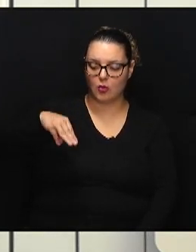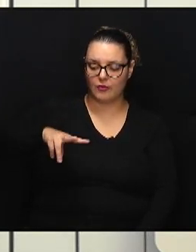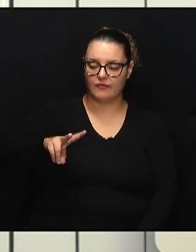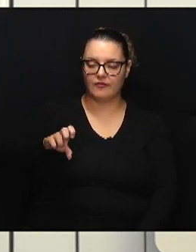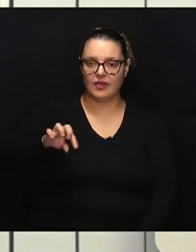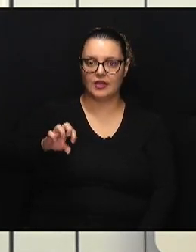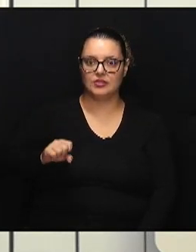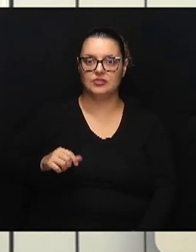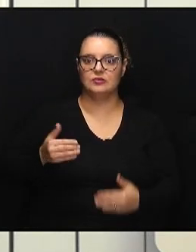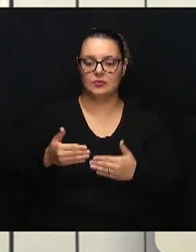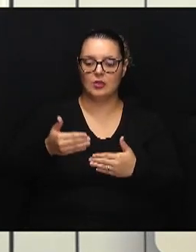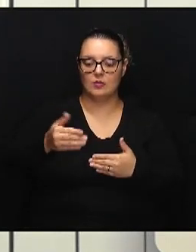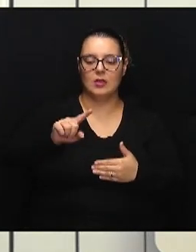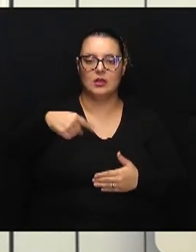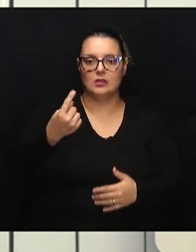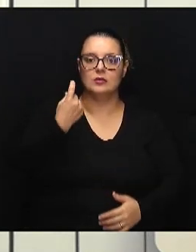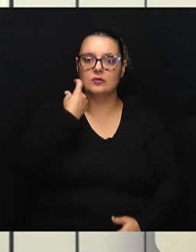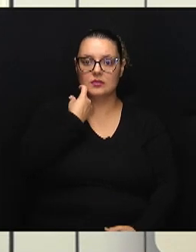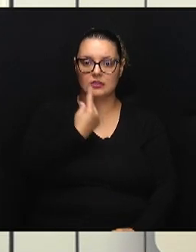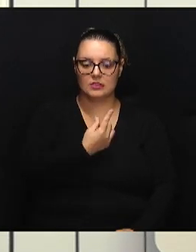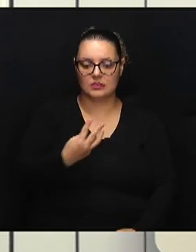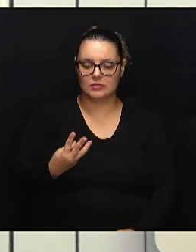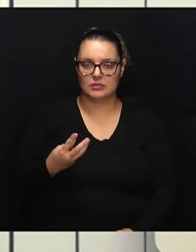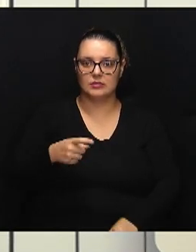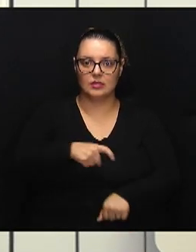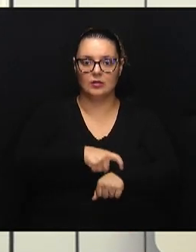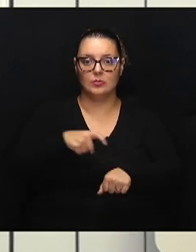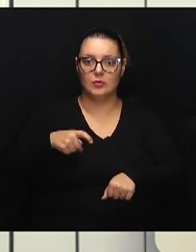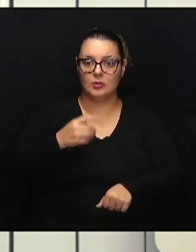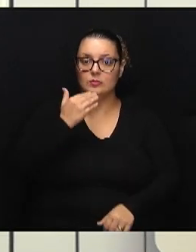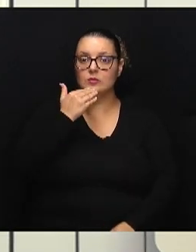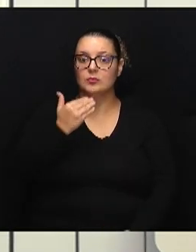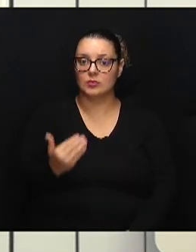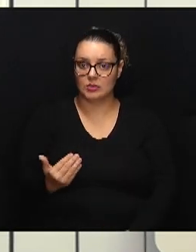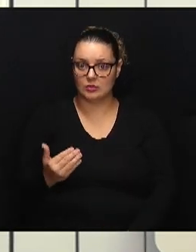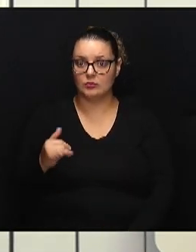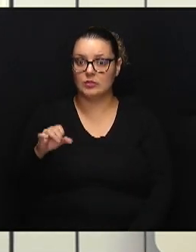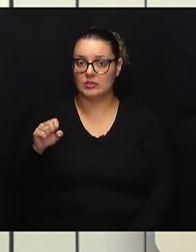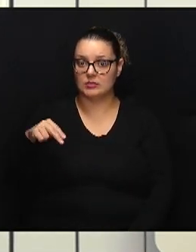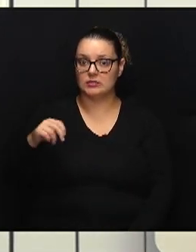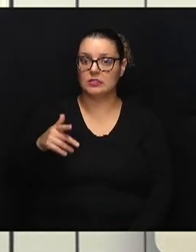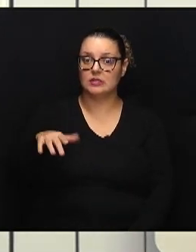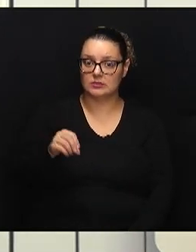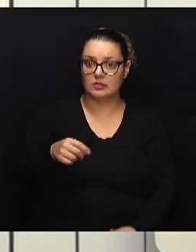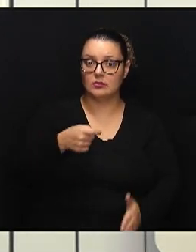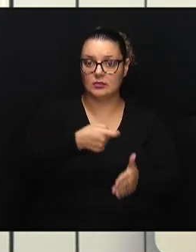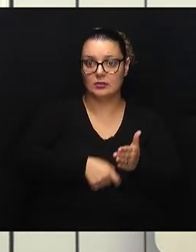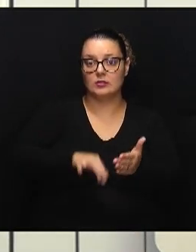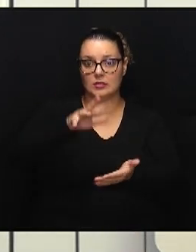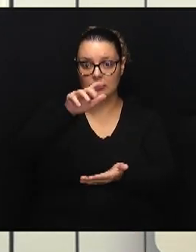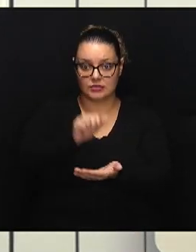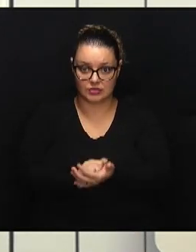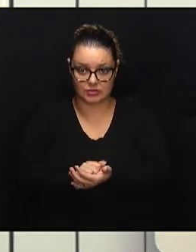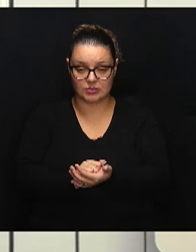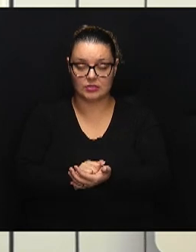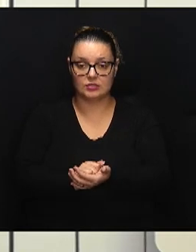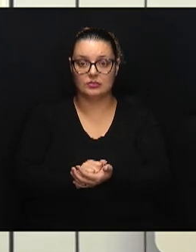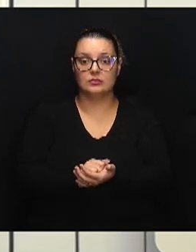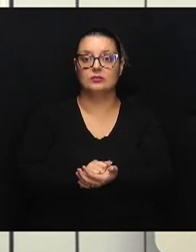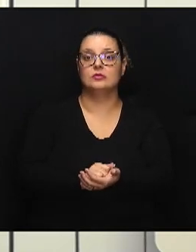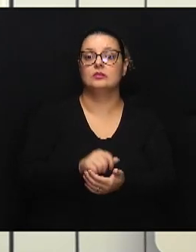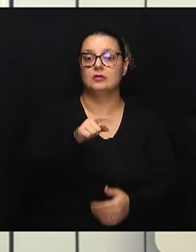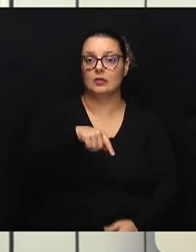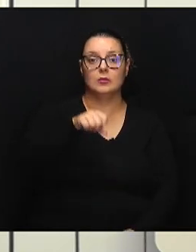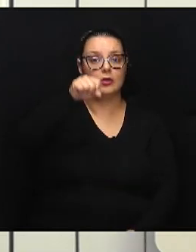próxima sexta-feira, dia 13, período para solicitar isenção da taxa de inscrição, que vale tanto para